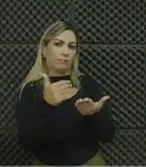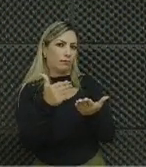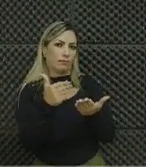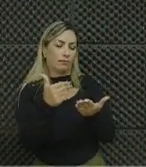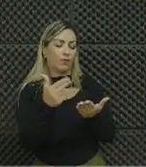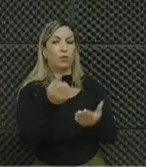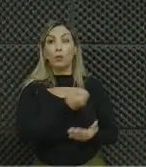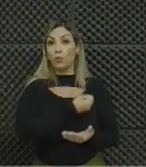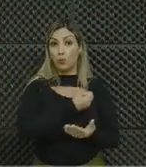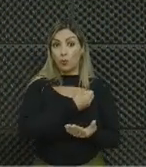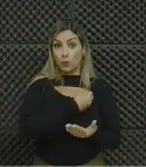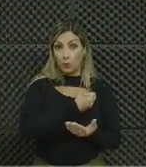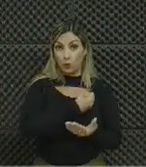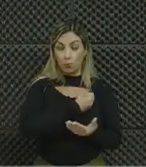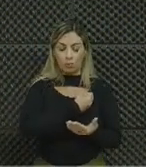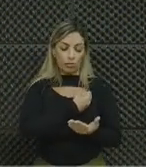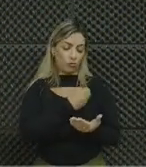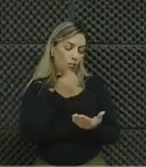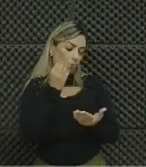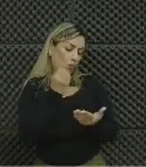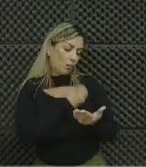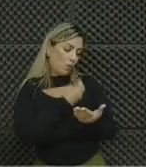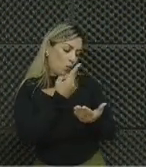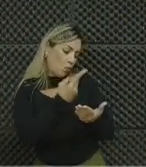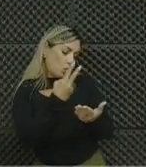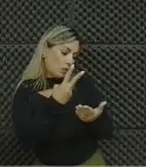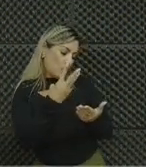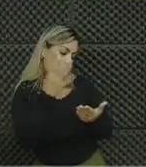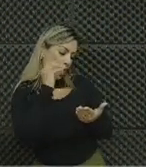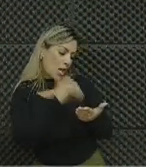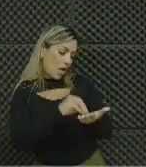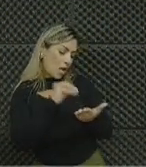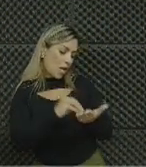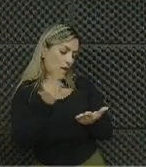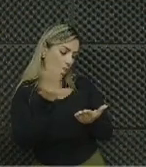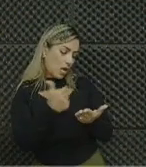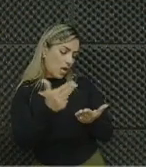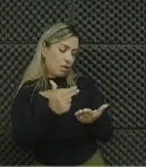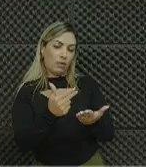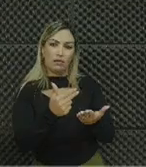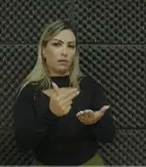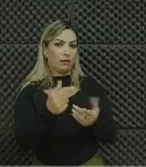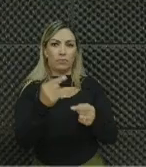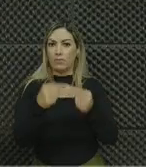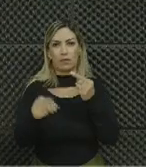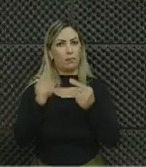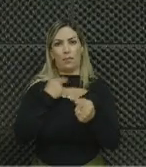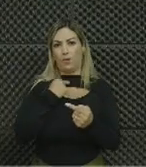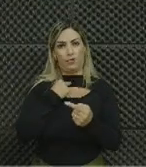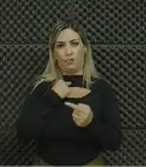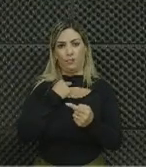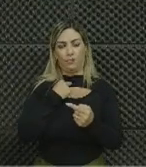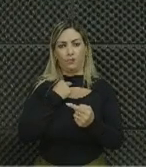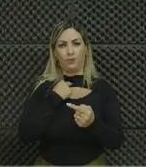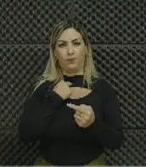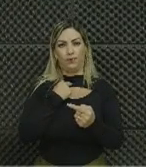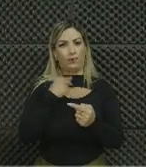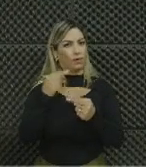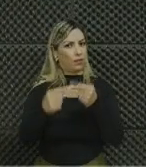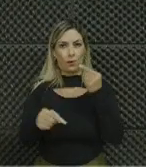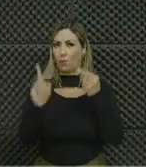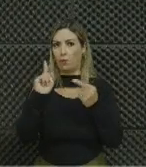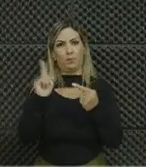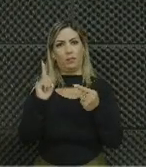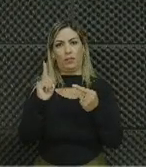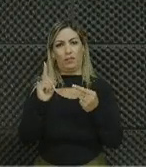números, qualquer tipo de coisa que apareça desconectado, e aí a gente já entra aí na parte desconectada.